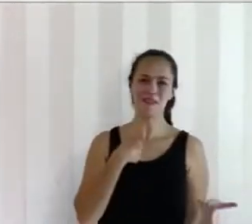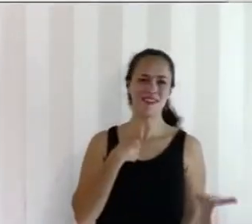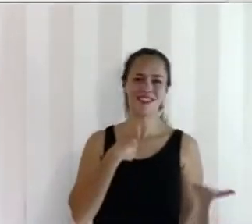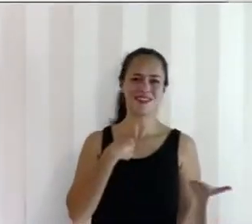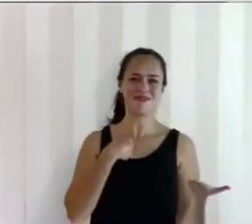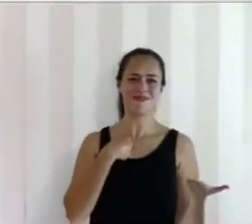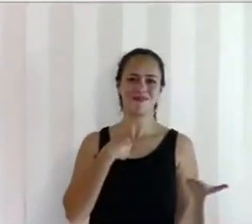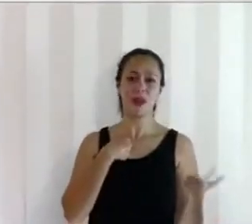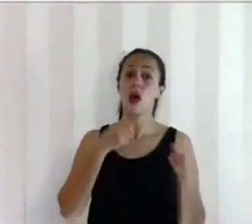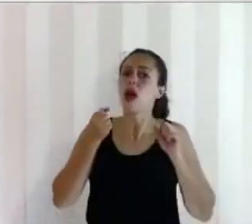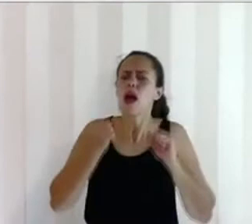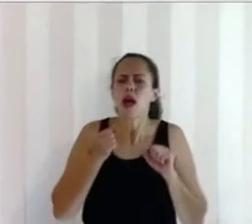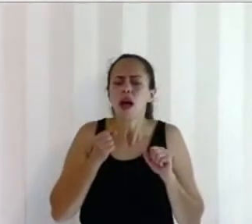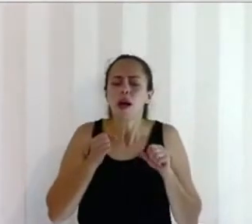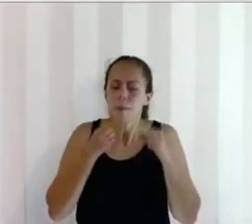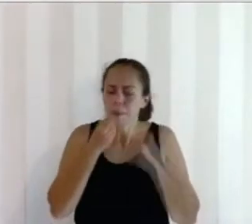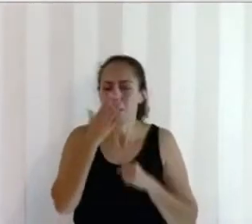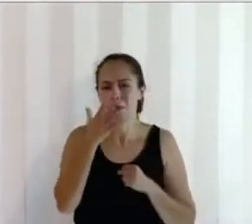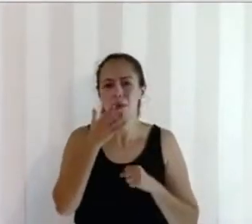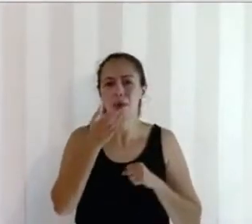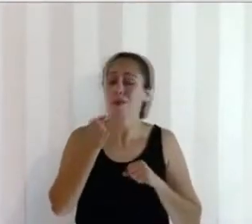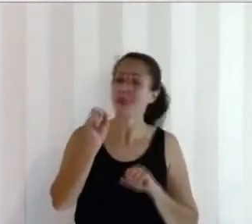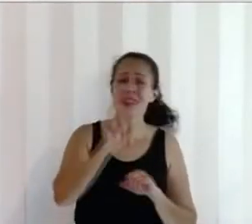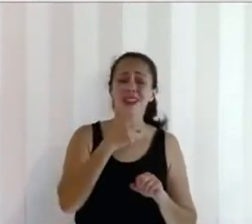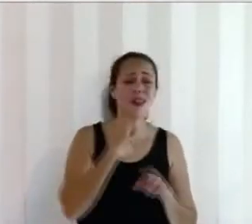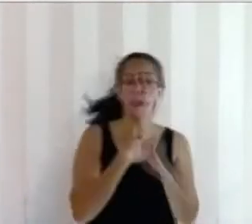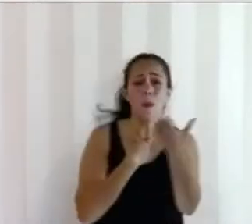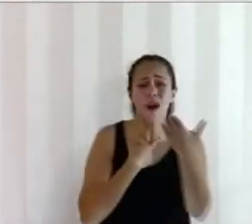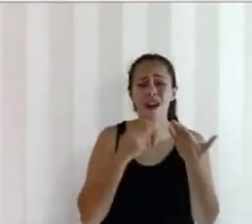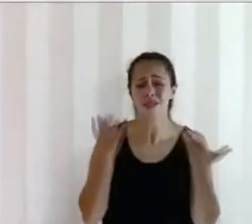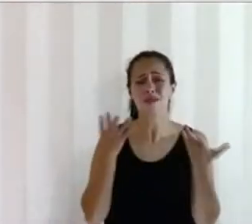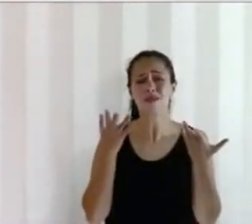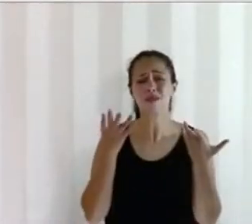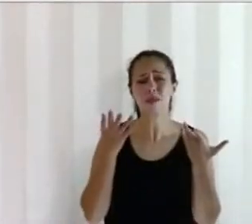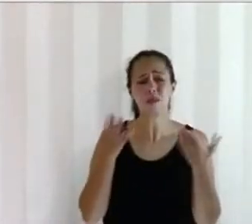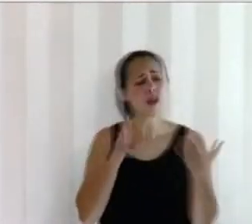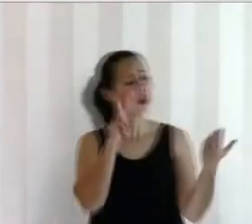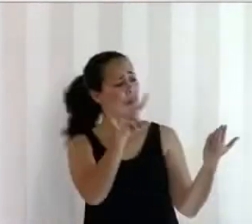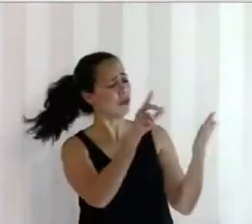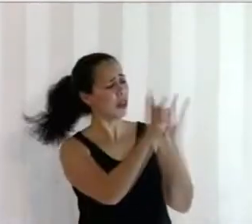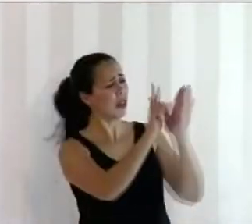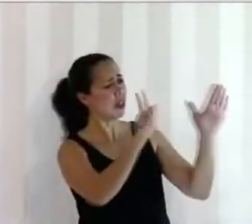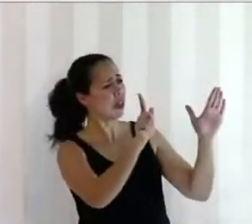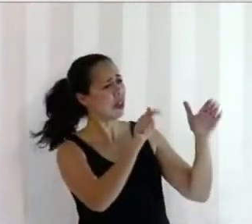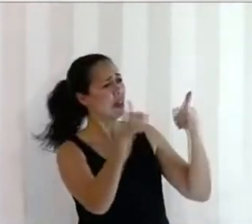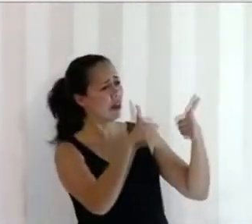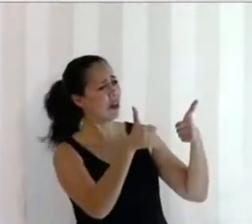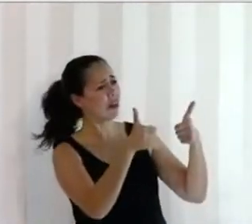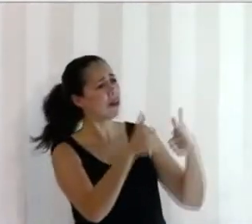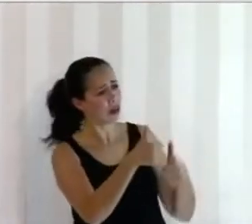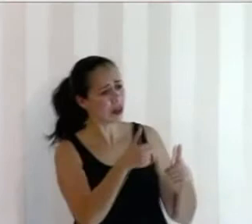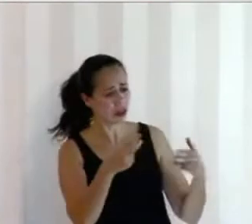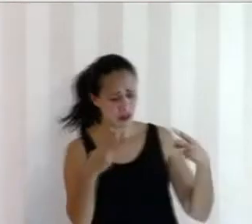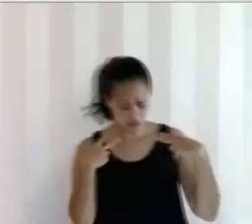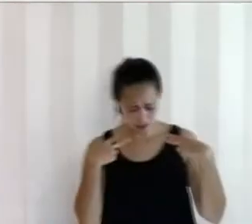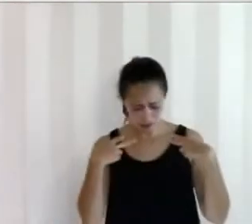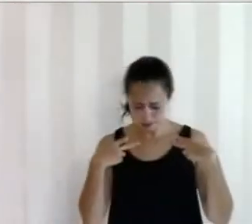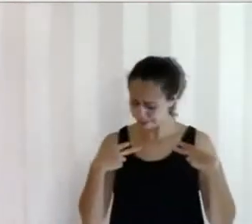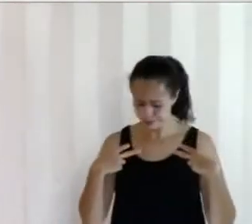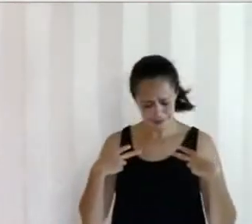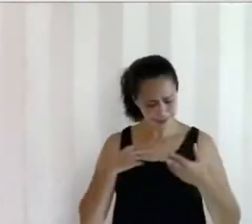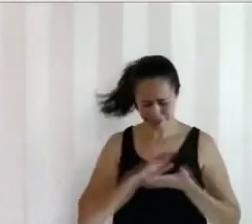esforçam para obedecer, até quando eles não conseguem fazer daquela maneira certinha, a gente se